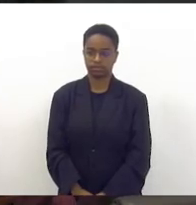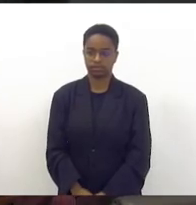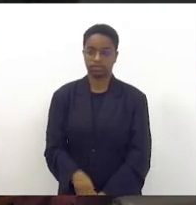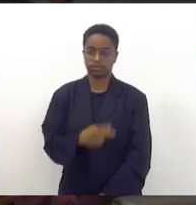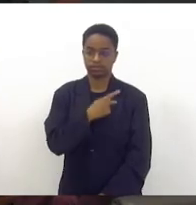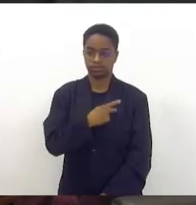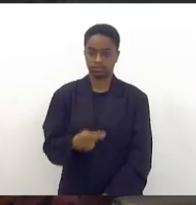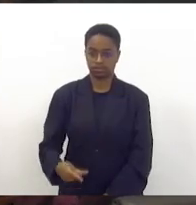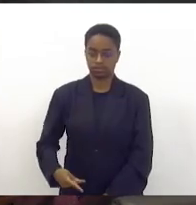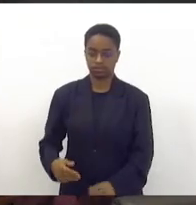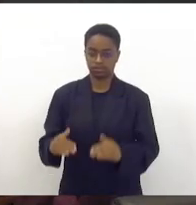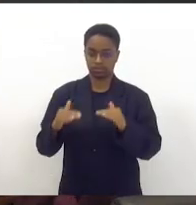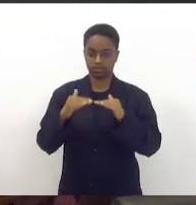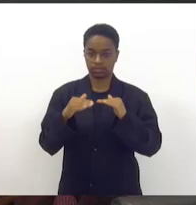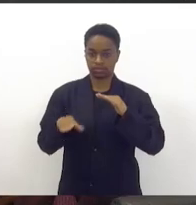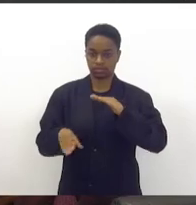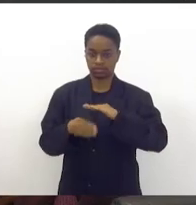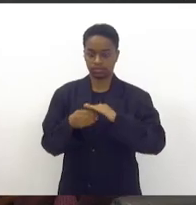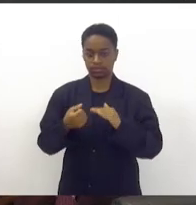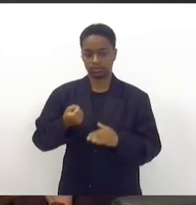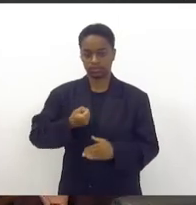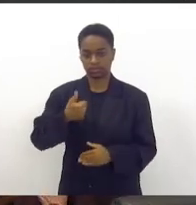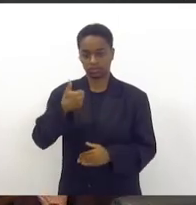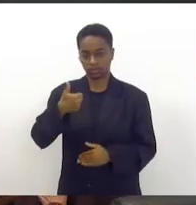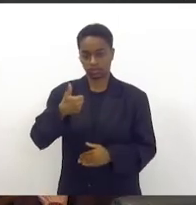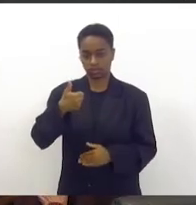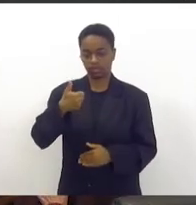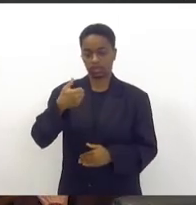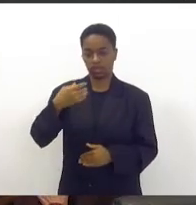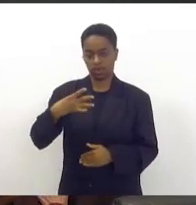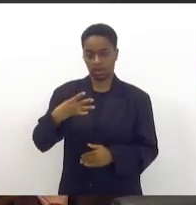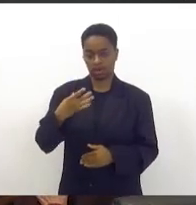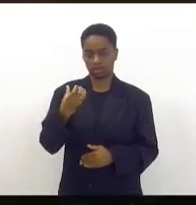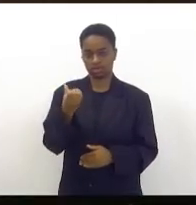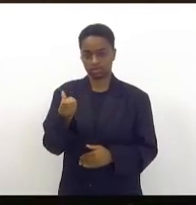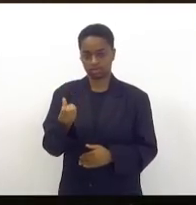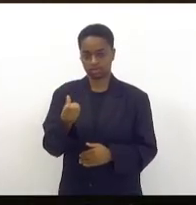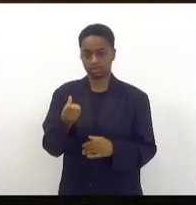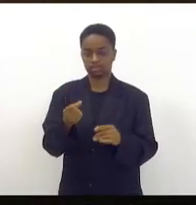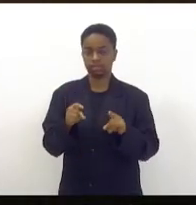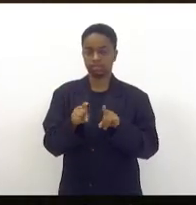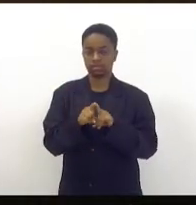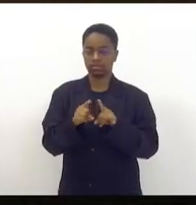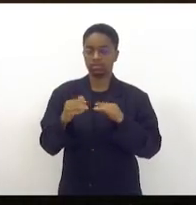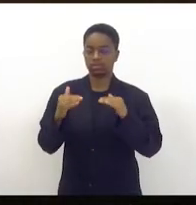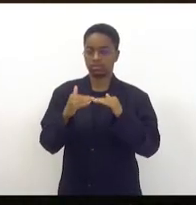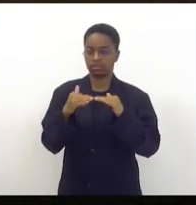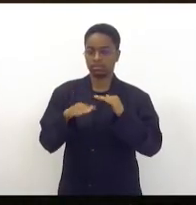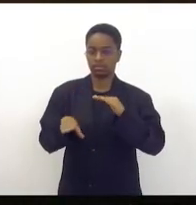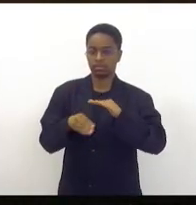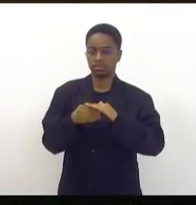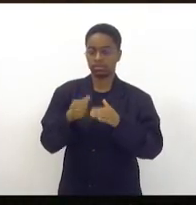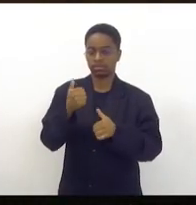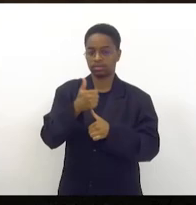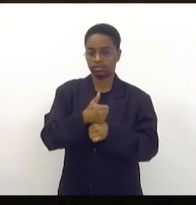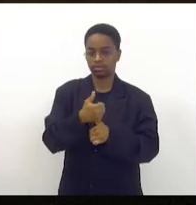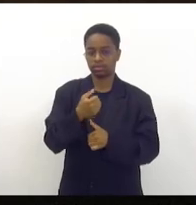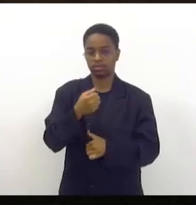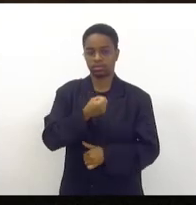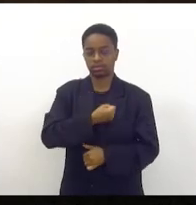Presidente, favorável às emendas número 1, 4 e 6, favorável com subemendas emendas 3 e